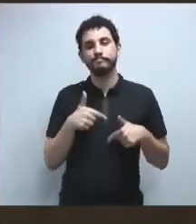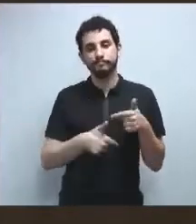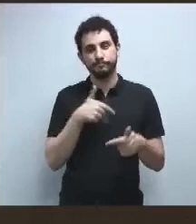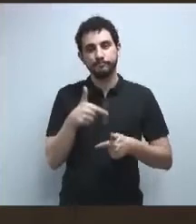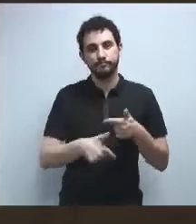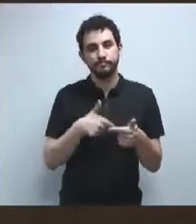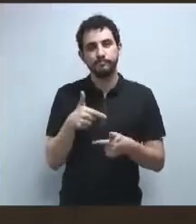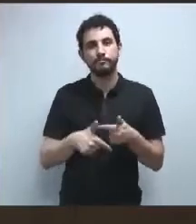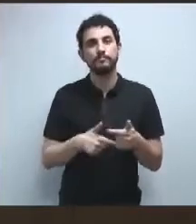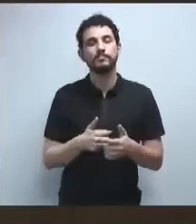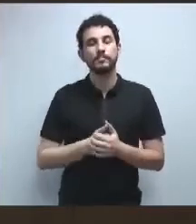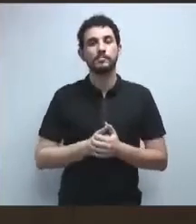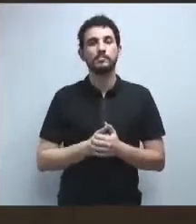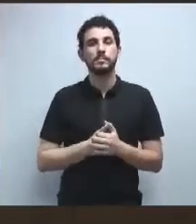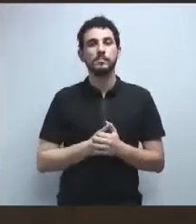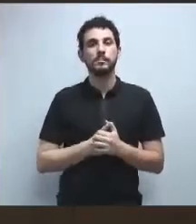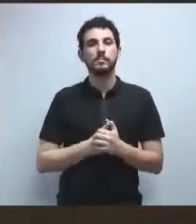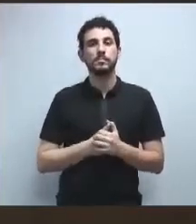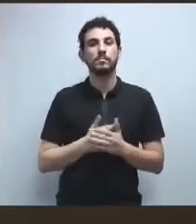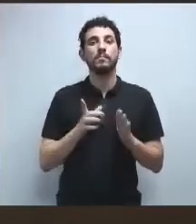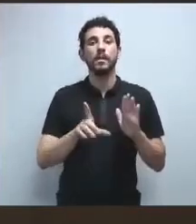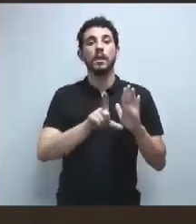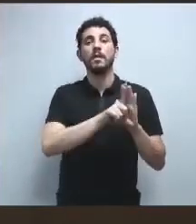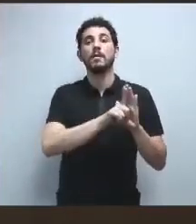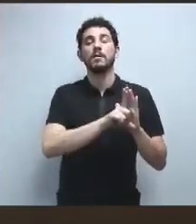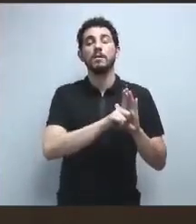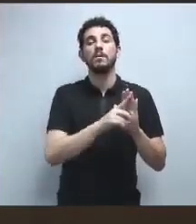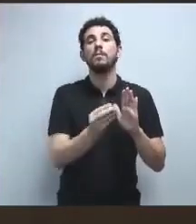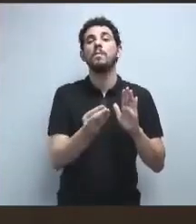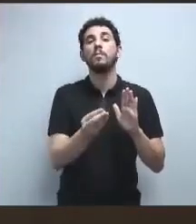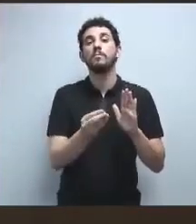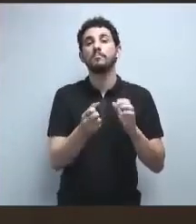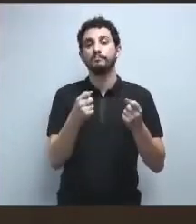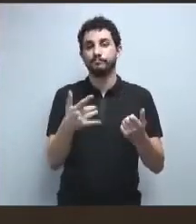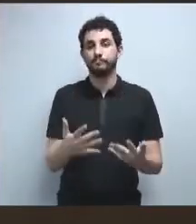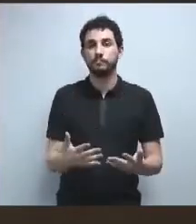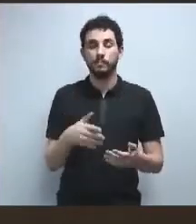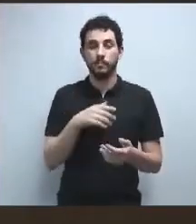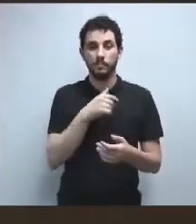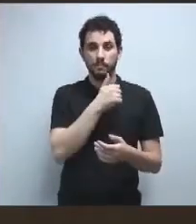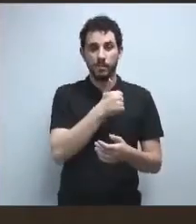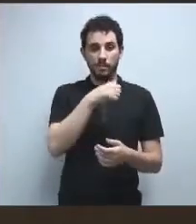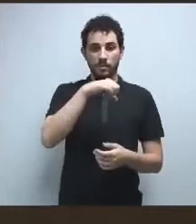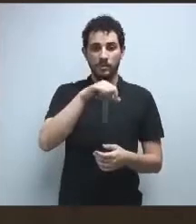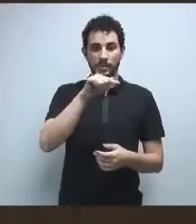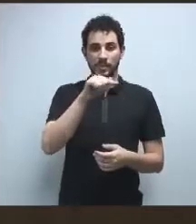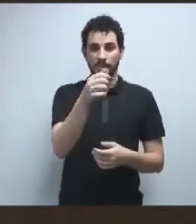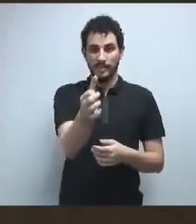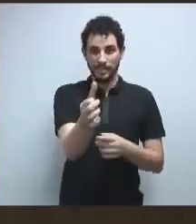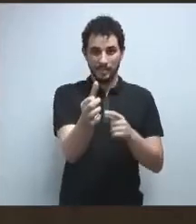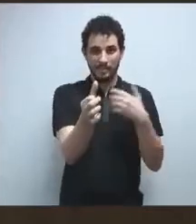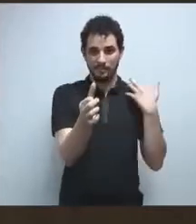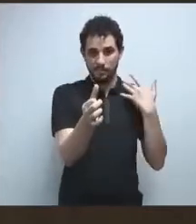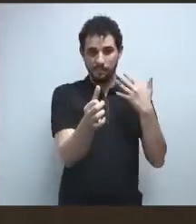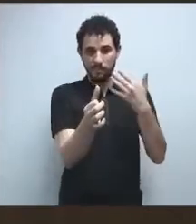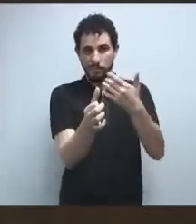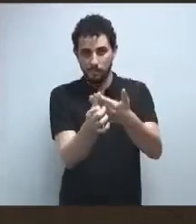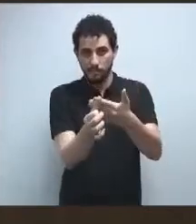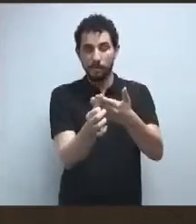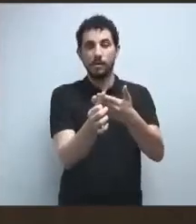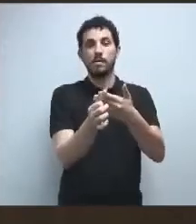e como é que era isso legalmente falando até 1976 os